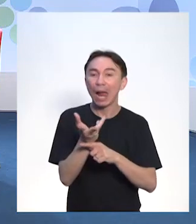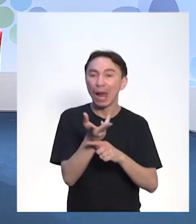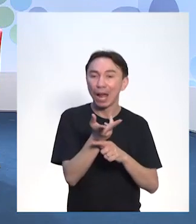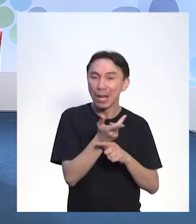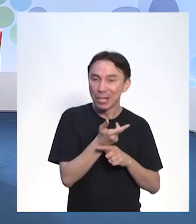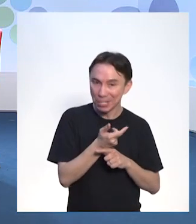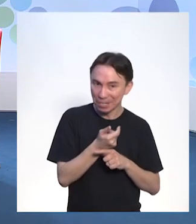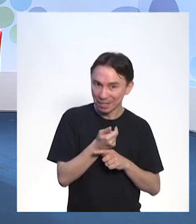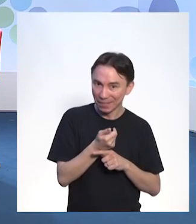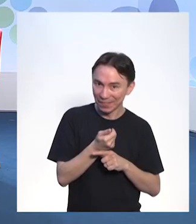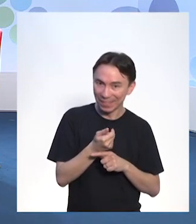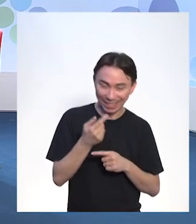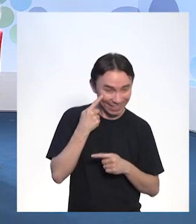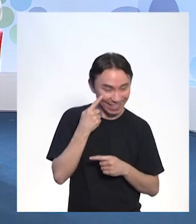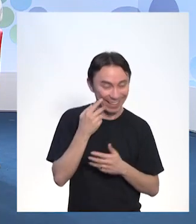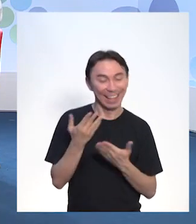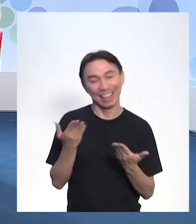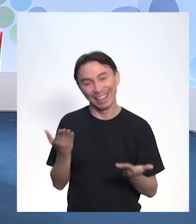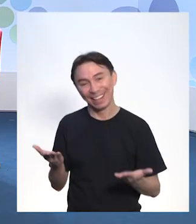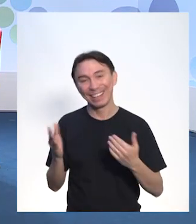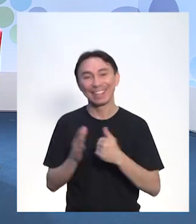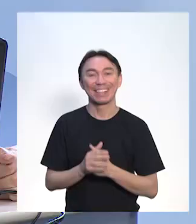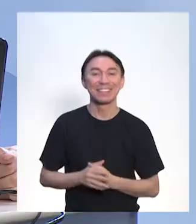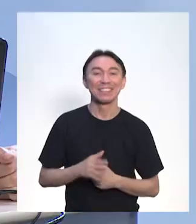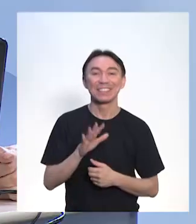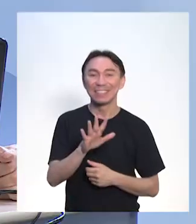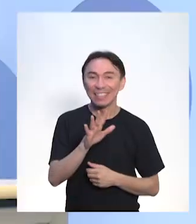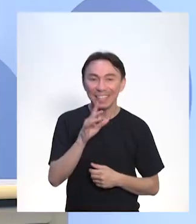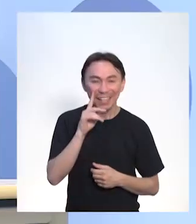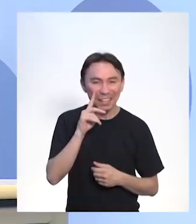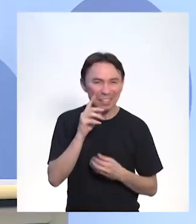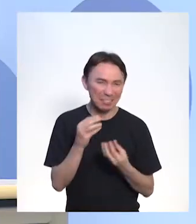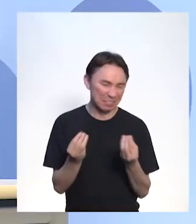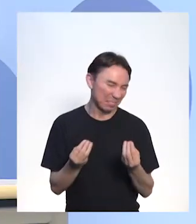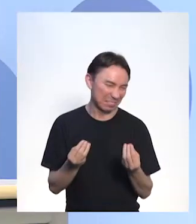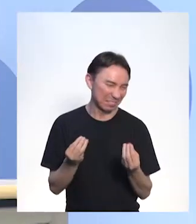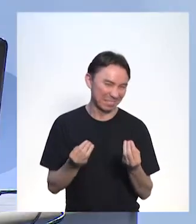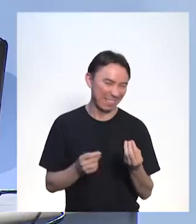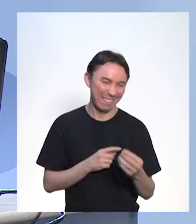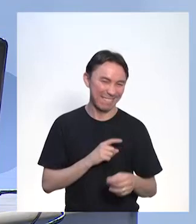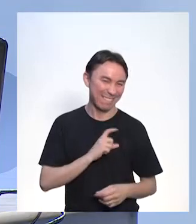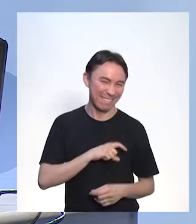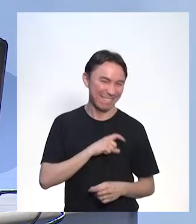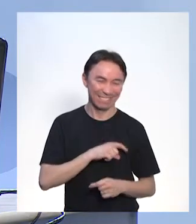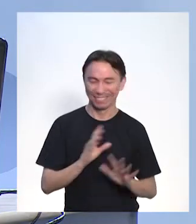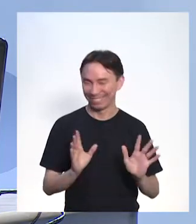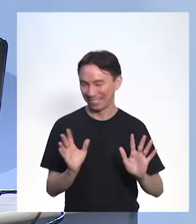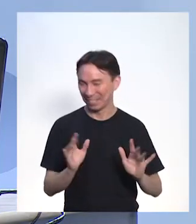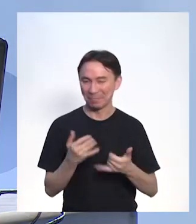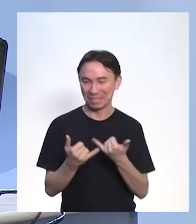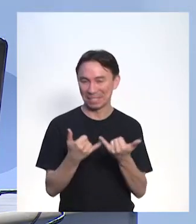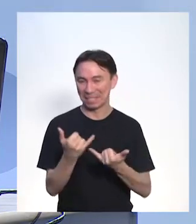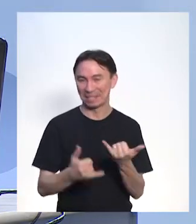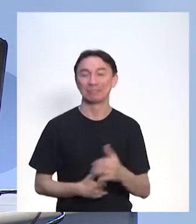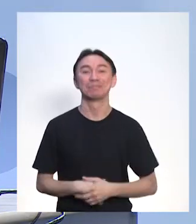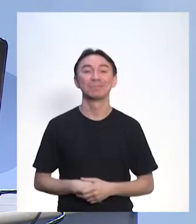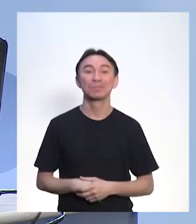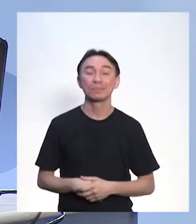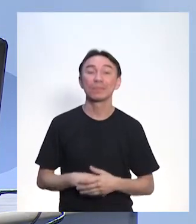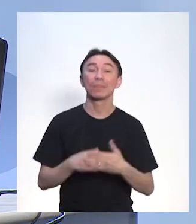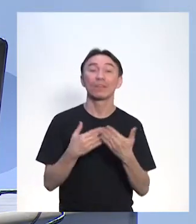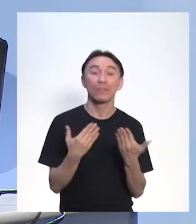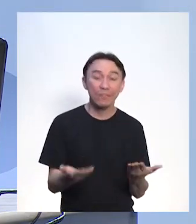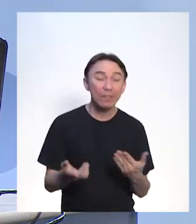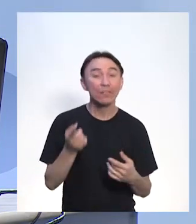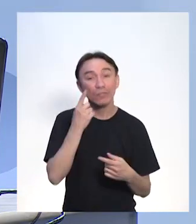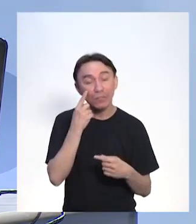aula do 7º e 8º. A Antônia tá ressentida, gente. Tô brincando, gente. Vamos lá. Então, olha só. Vocês vão ver se